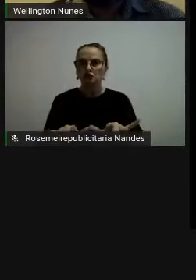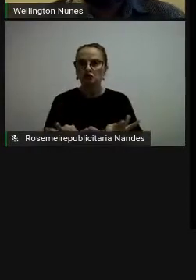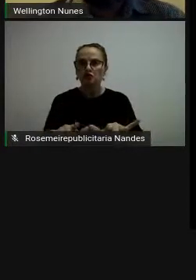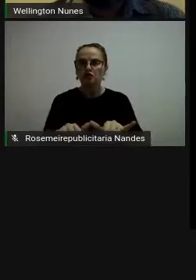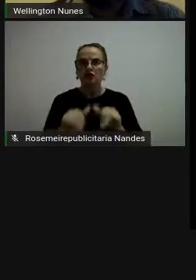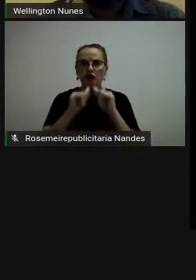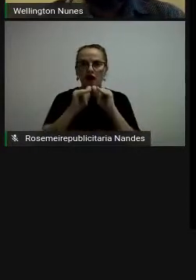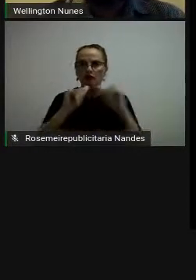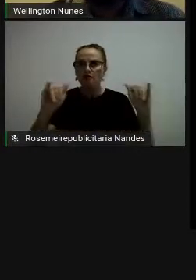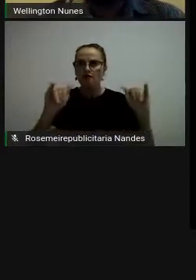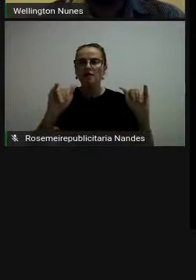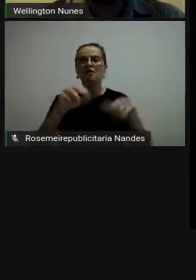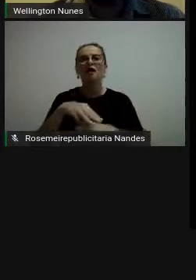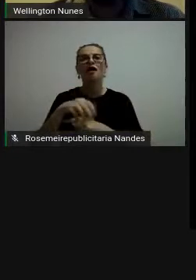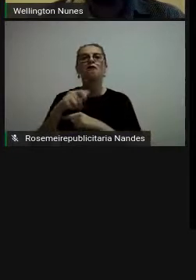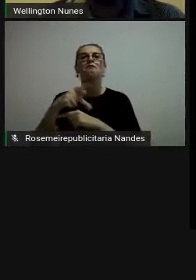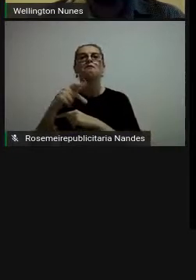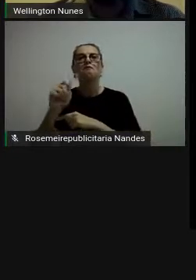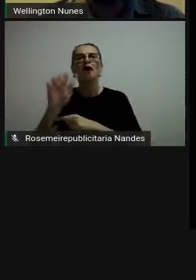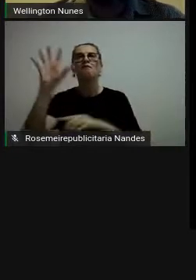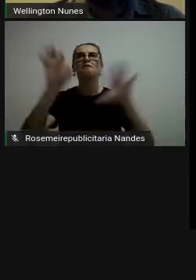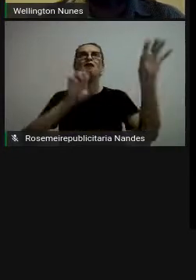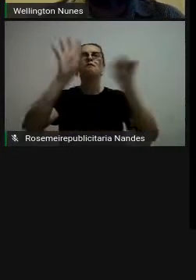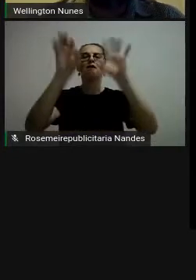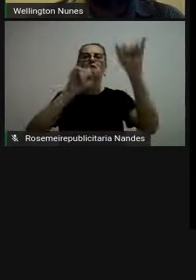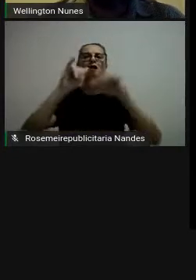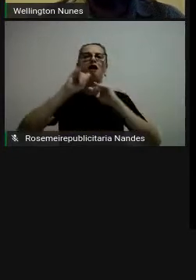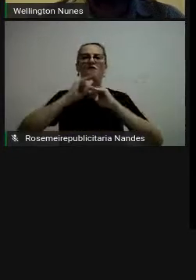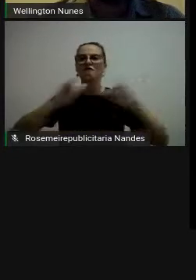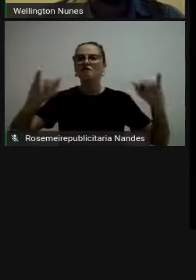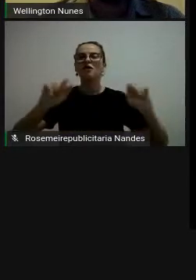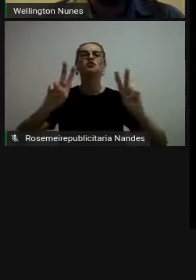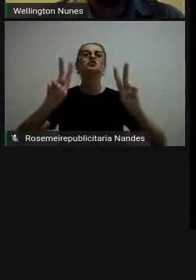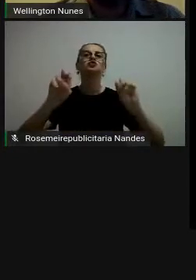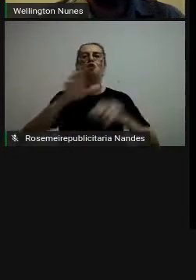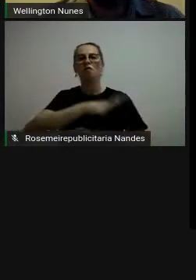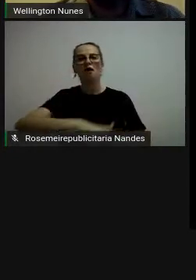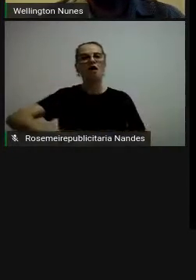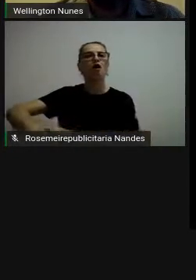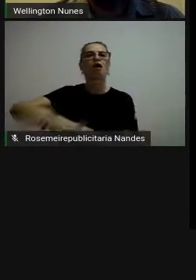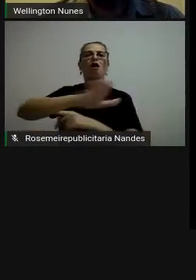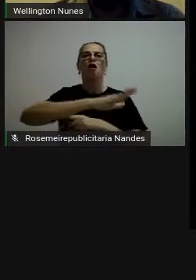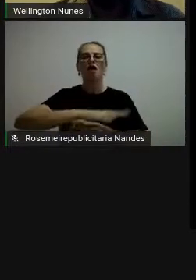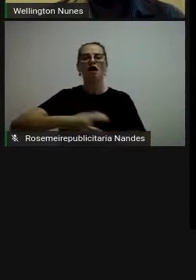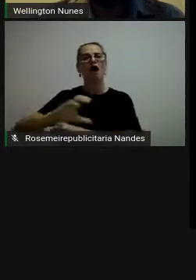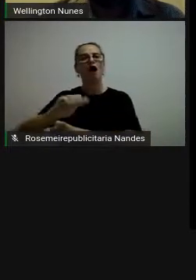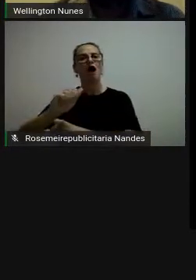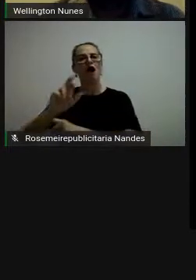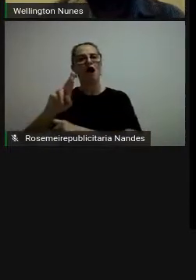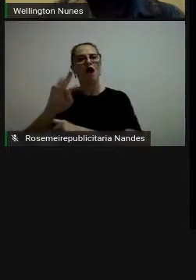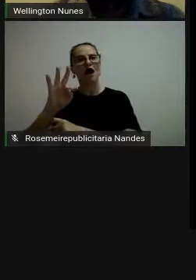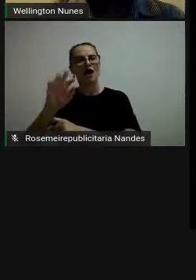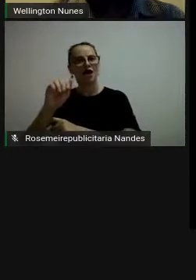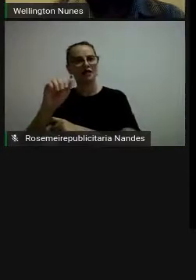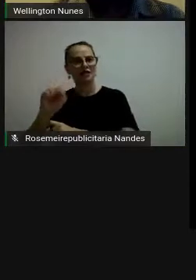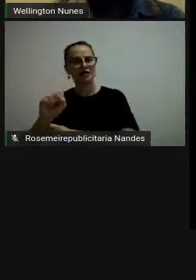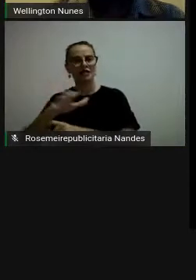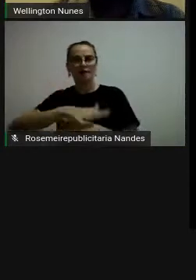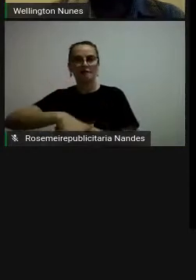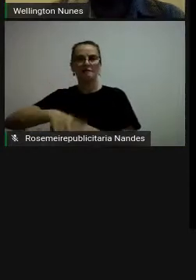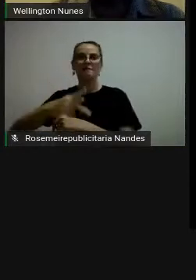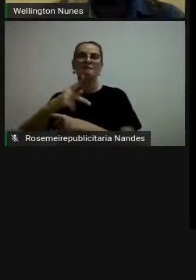informações cartográficas que se possam associar a coordenadas de mapas, cartas ou plantas. E pode ser utilizado